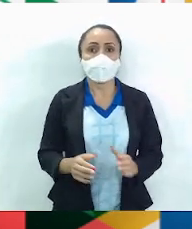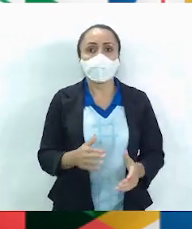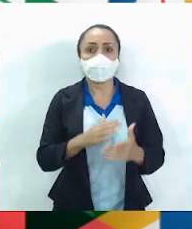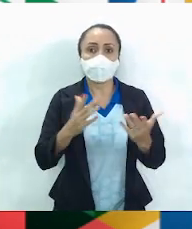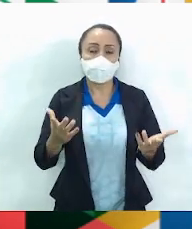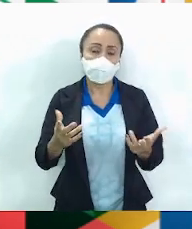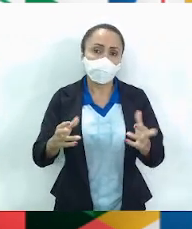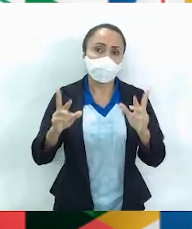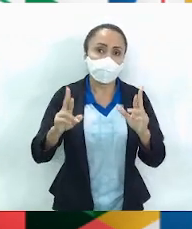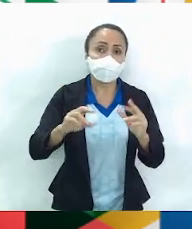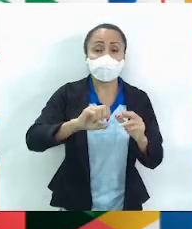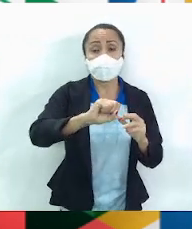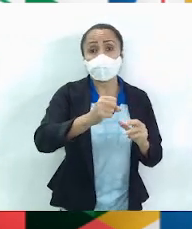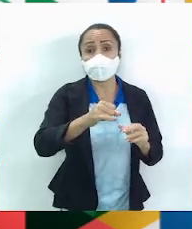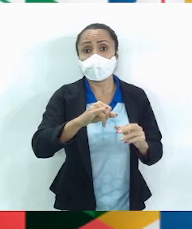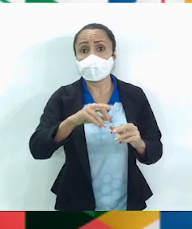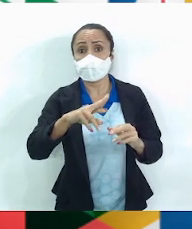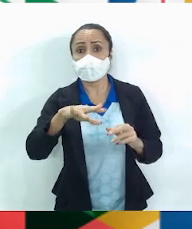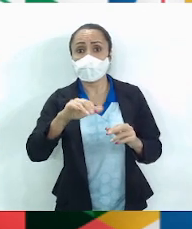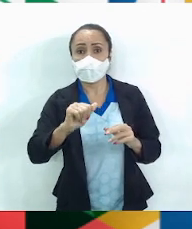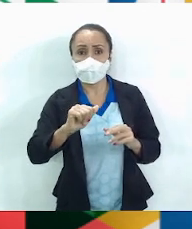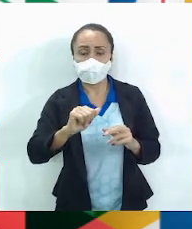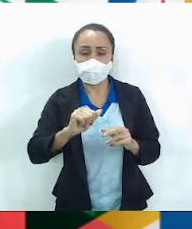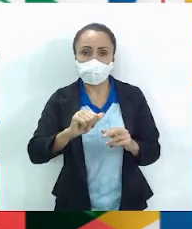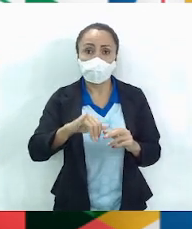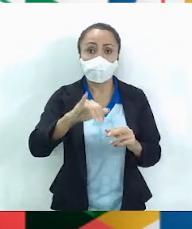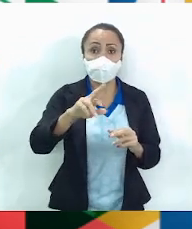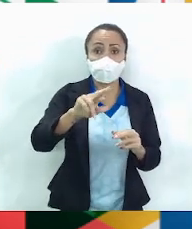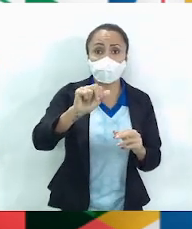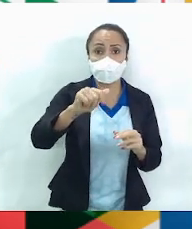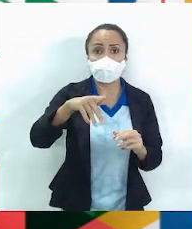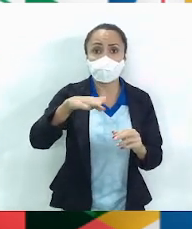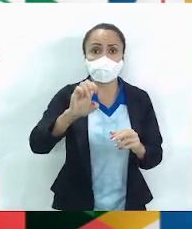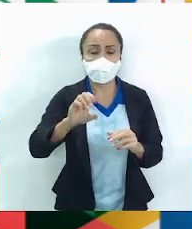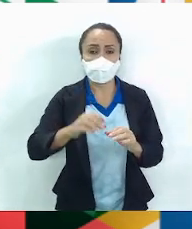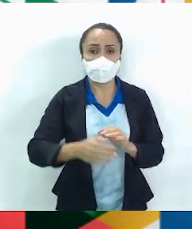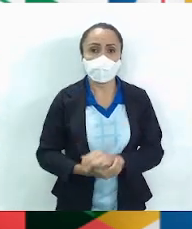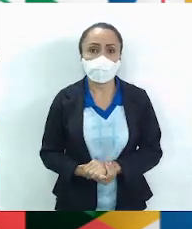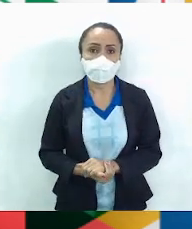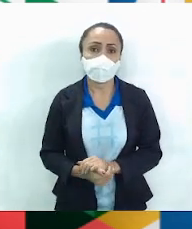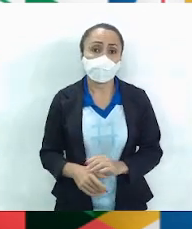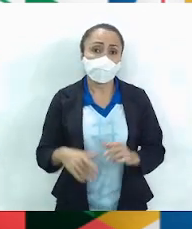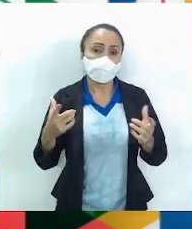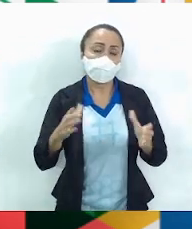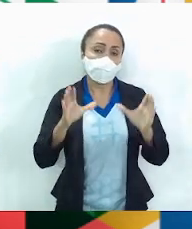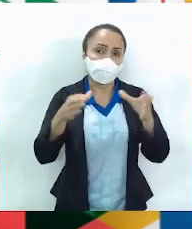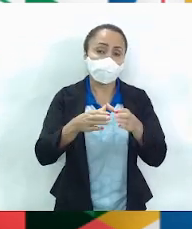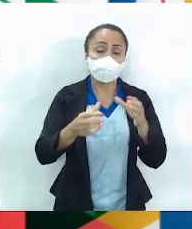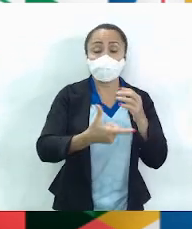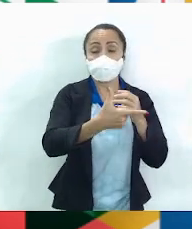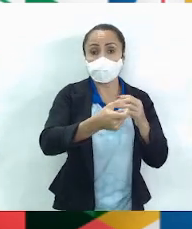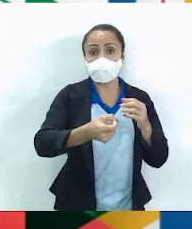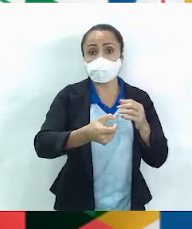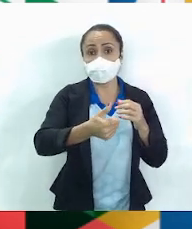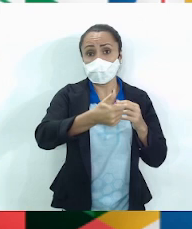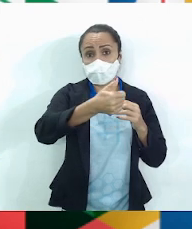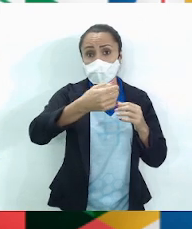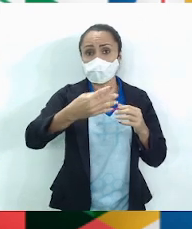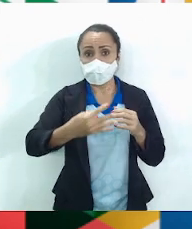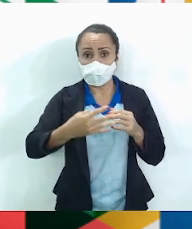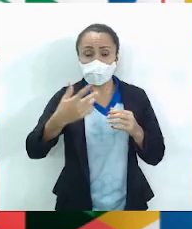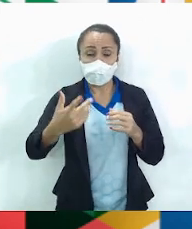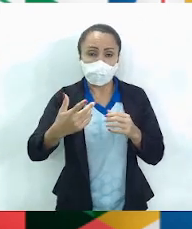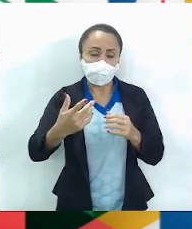coopera na Síria e no Iraque. D. Proclamou-se um califado em 2014, tendo